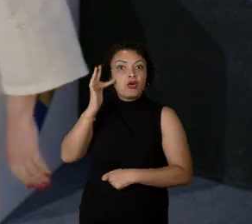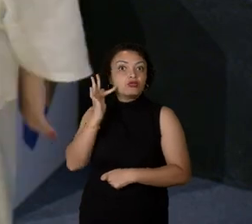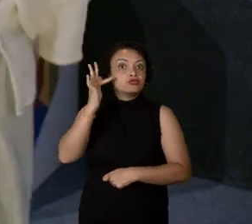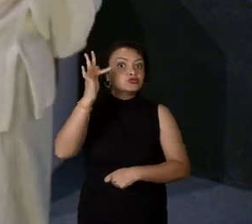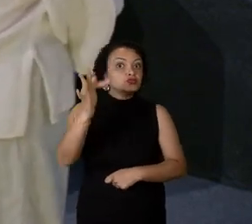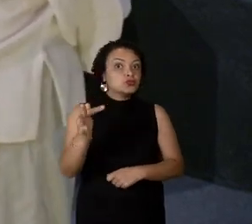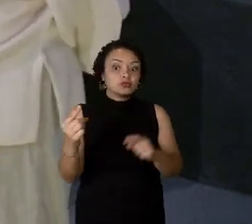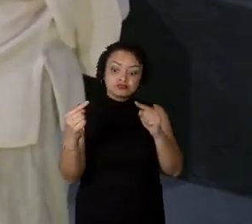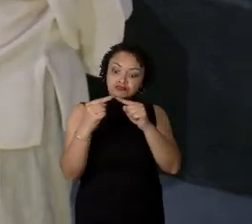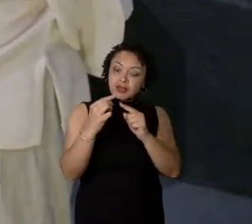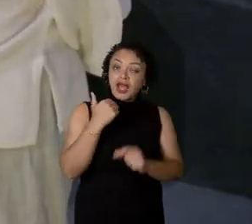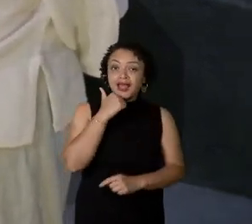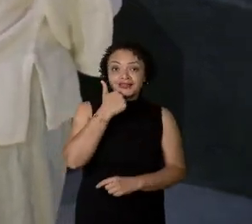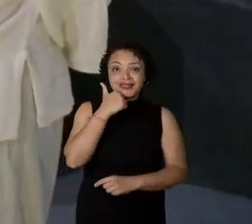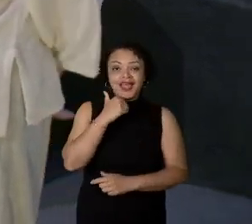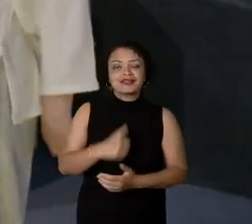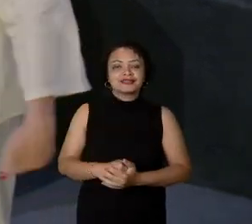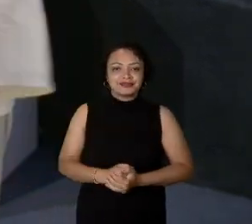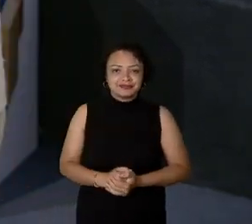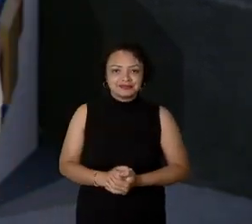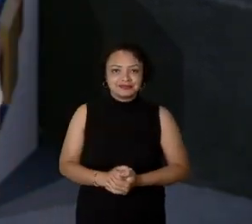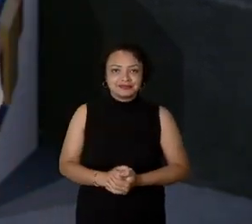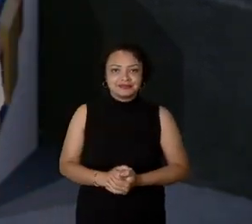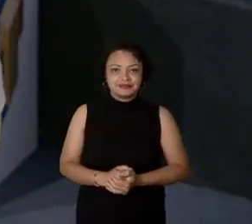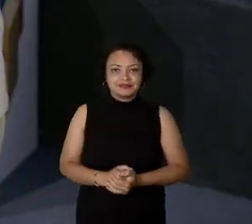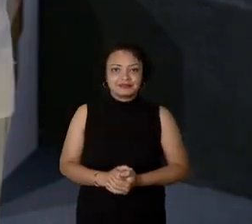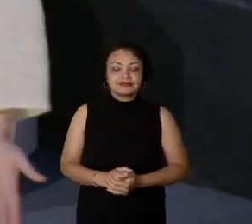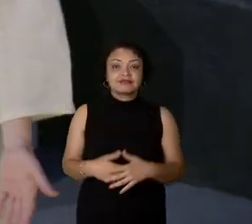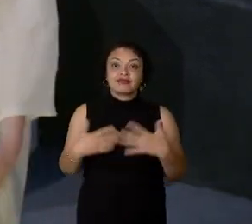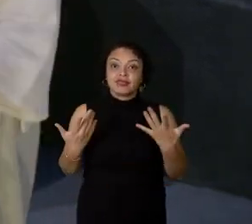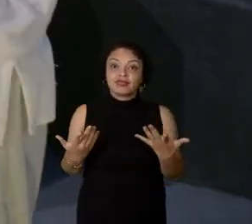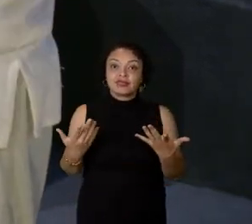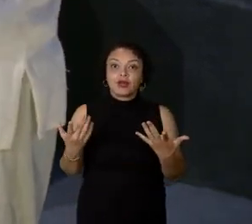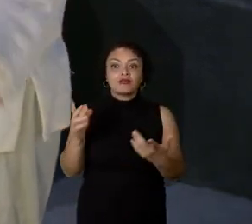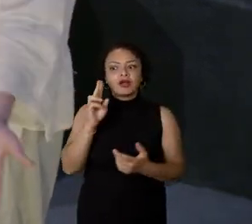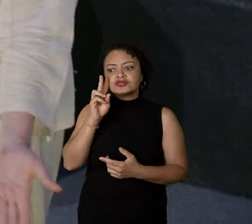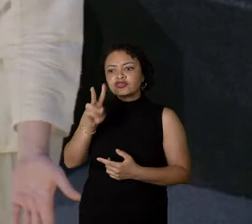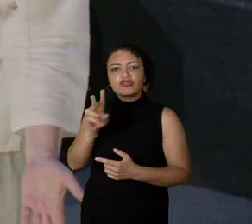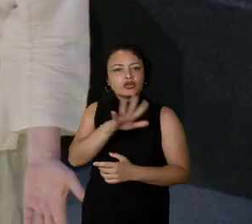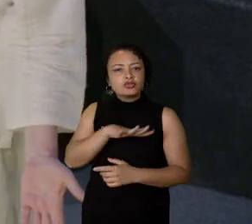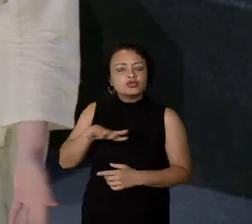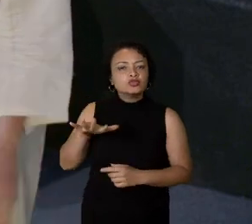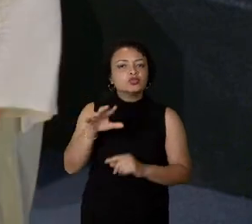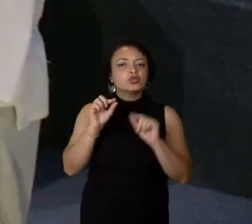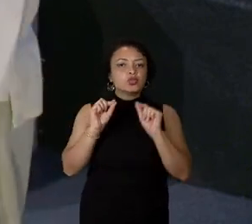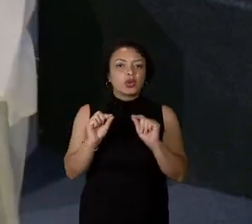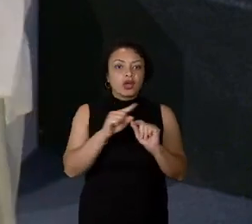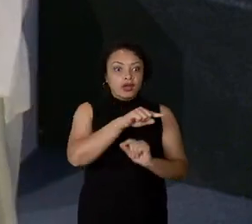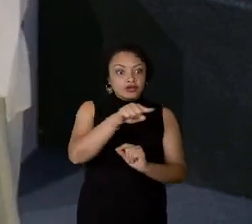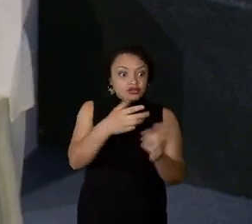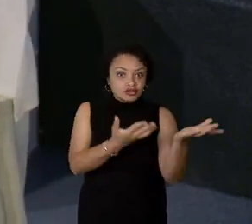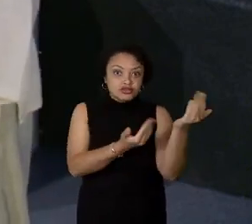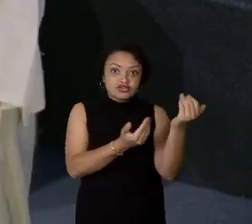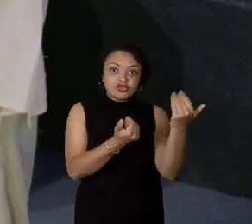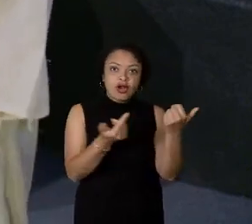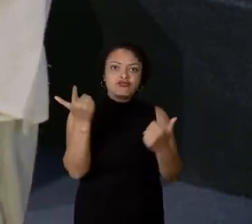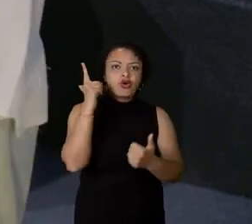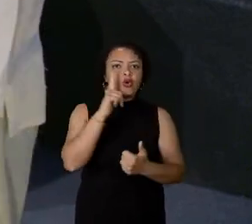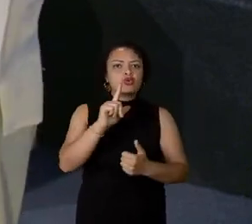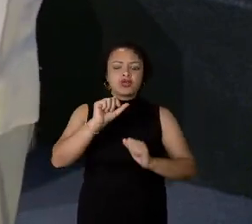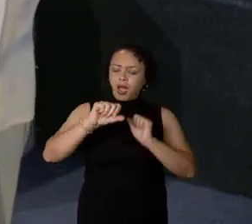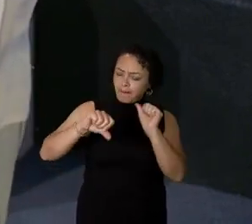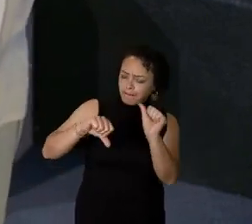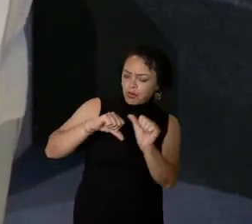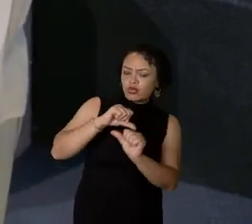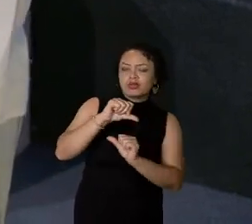como cientistas, né? Isso tudo mostra o quanto vocês, jovens, são capazes de fazer a